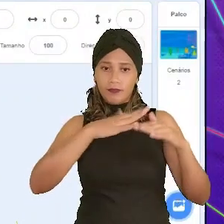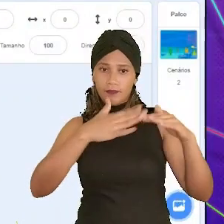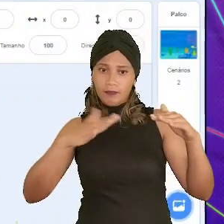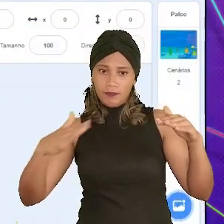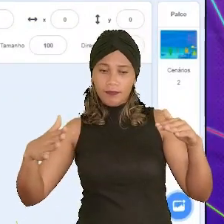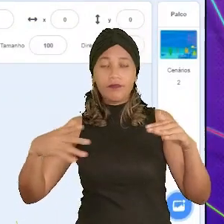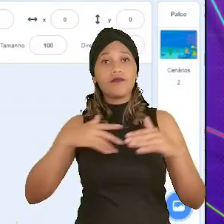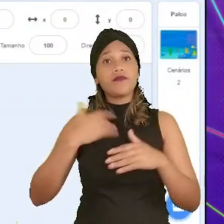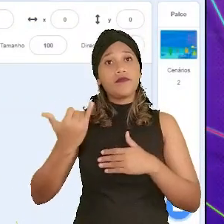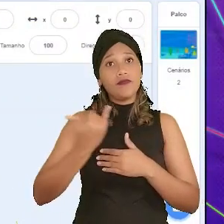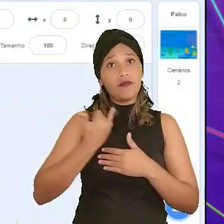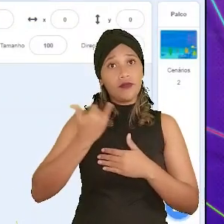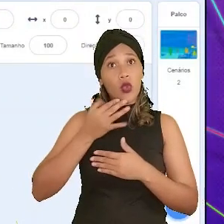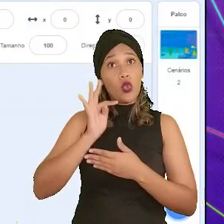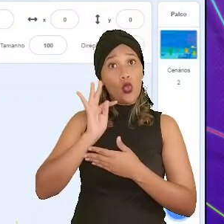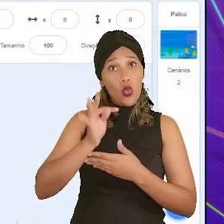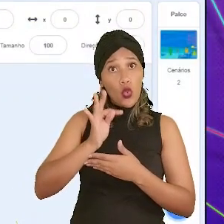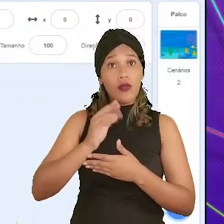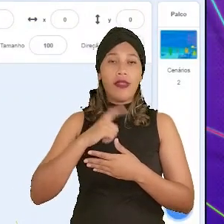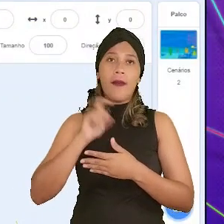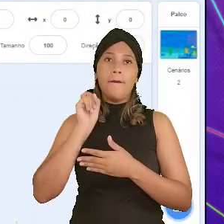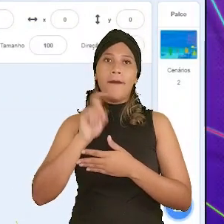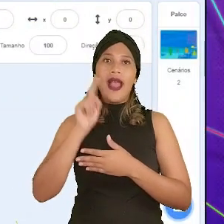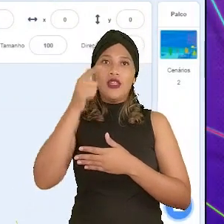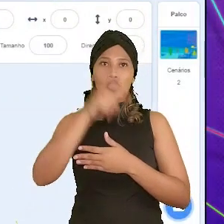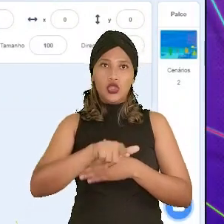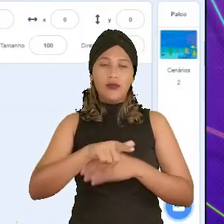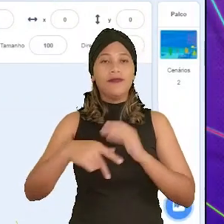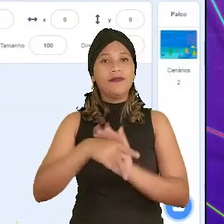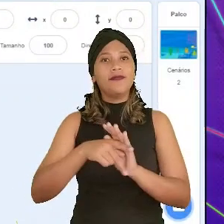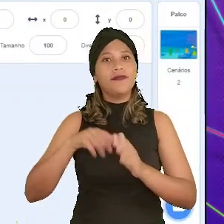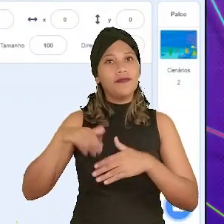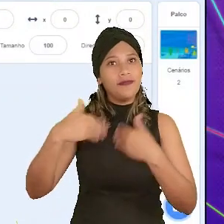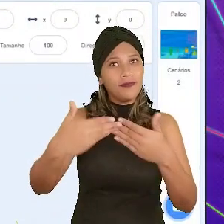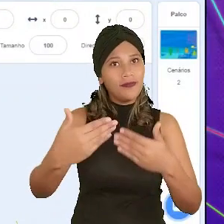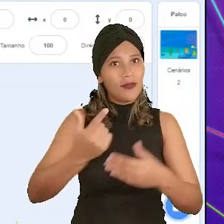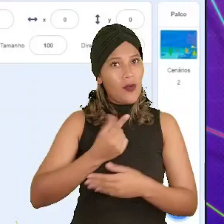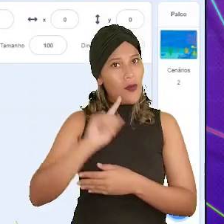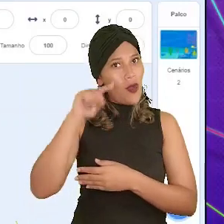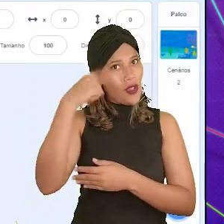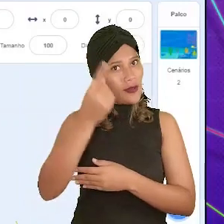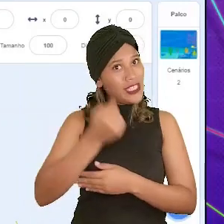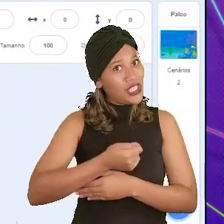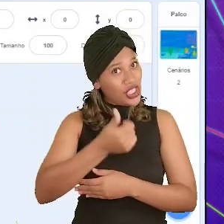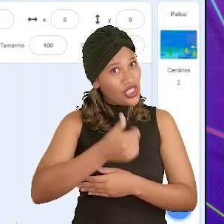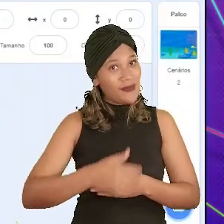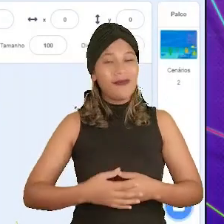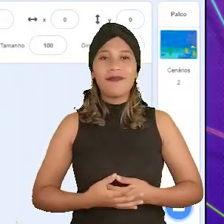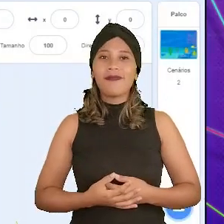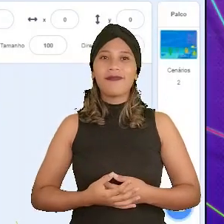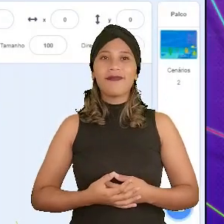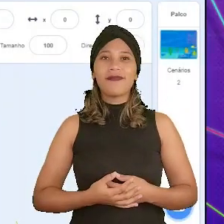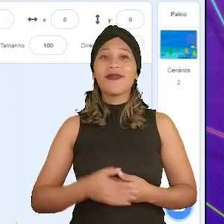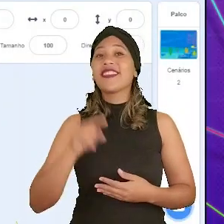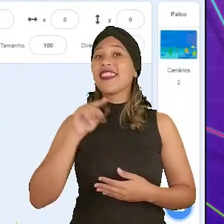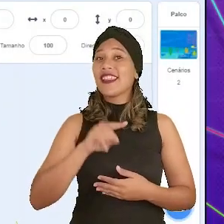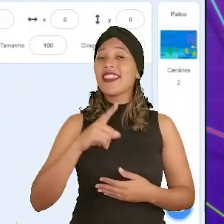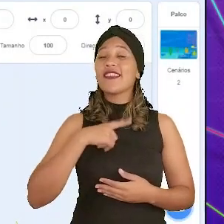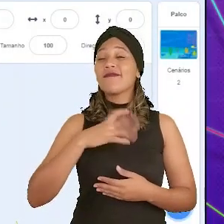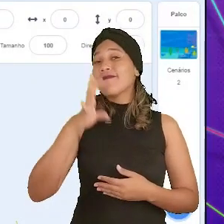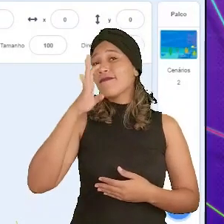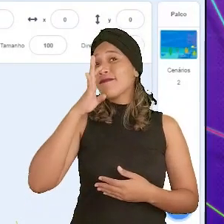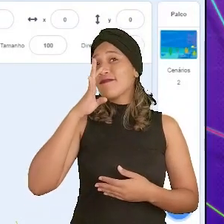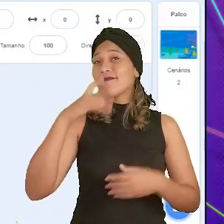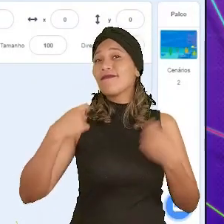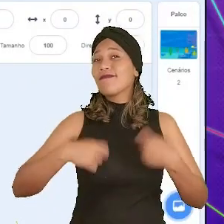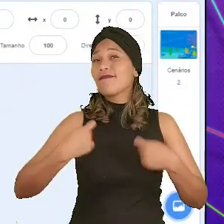indicado no nosso tutorial, a gente pode clicar na setinha de novo para avançar para a próxima dica. Nessa dica, a